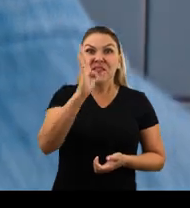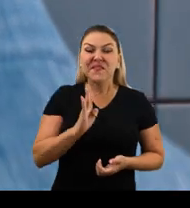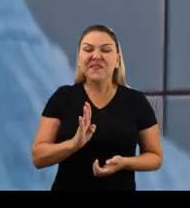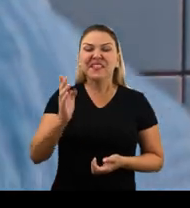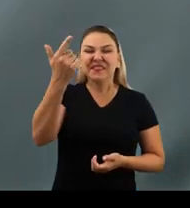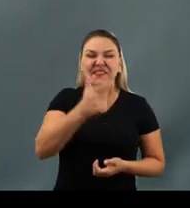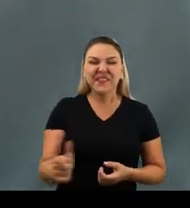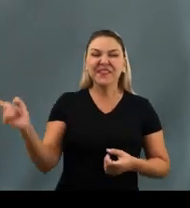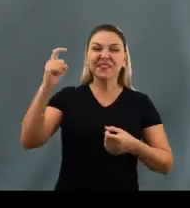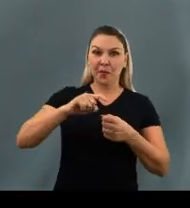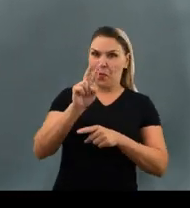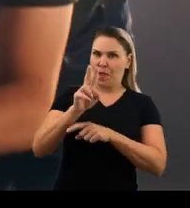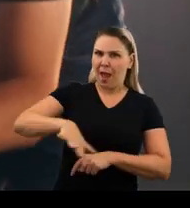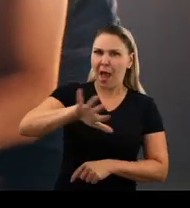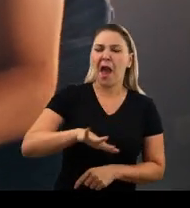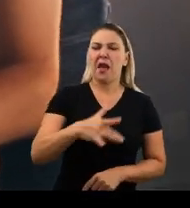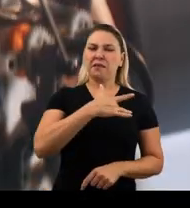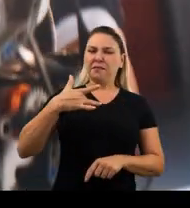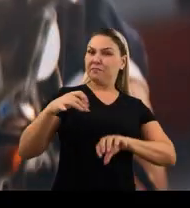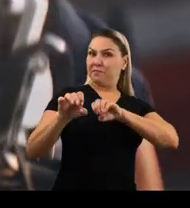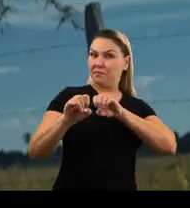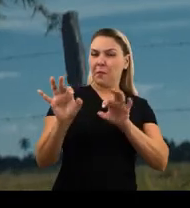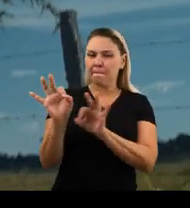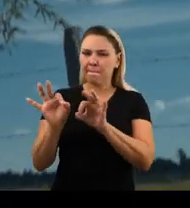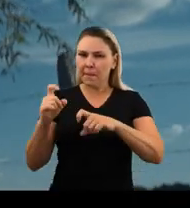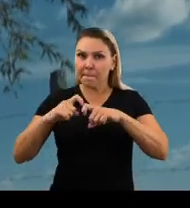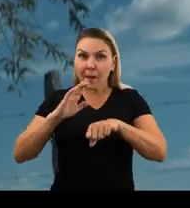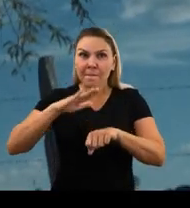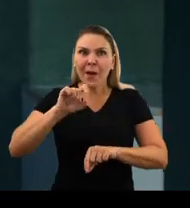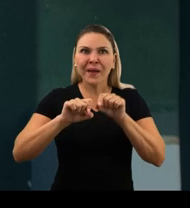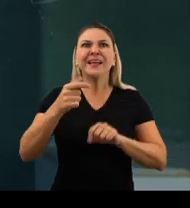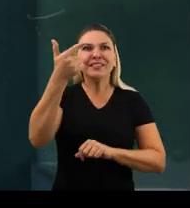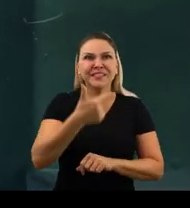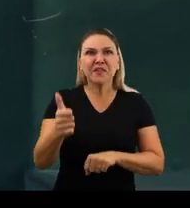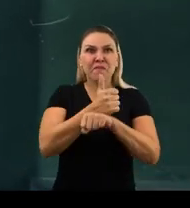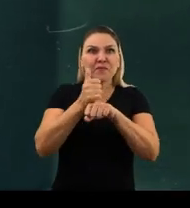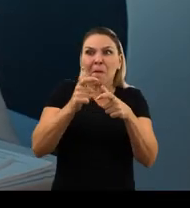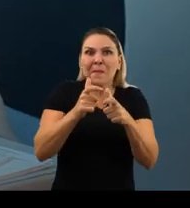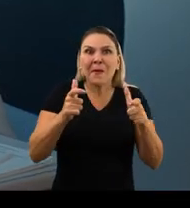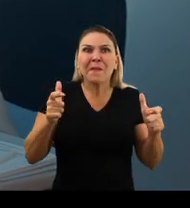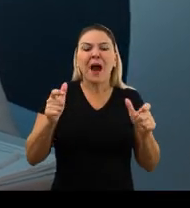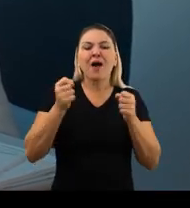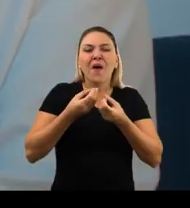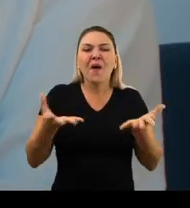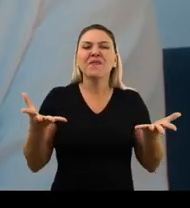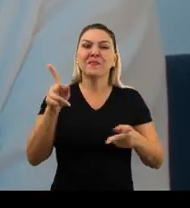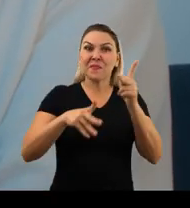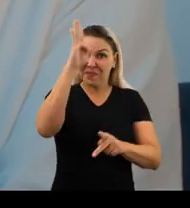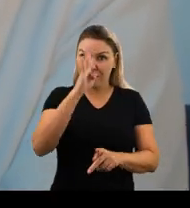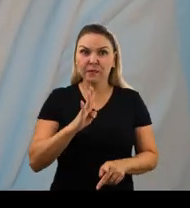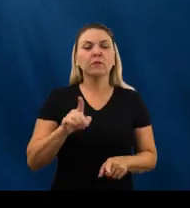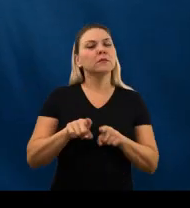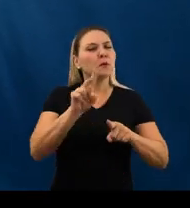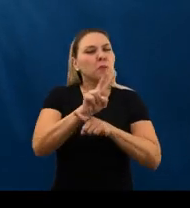O Brasil voltou a cuidar da saúde e da educação. O programa Mais Médicos está de volta com mais profissionais de saúde para os brasileiros.